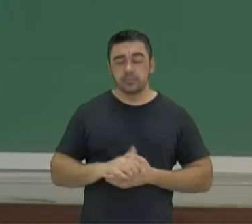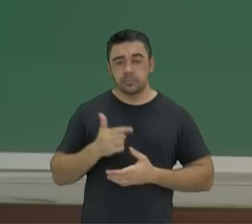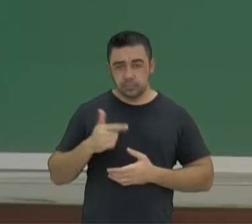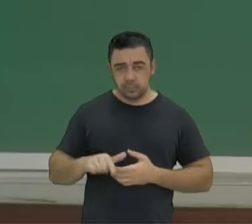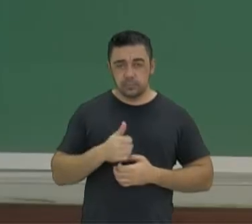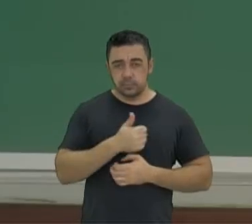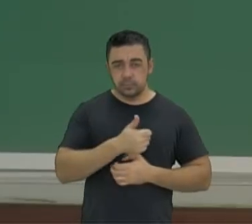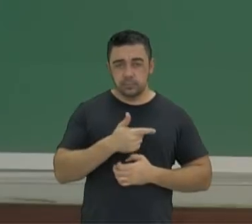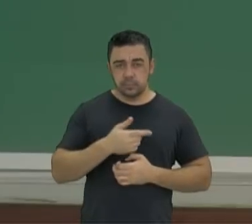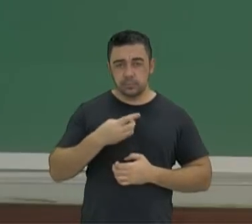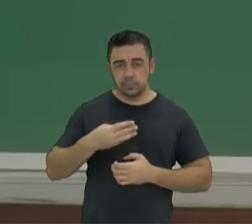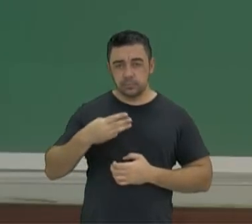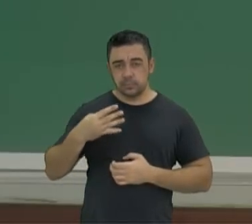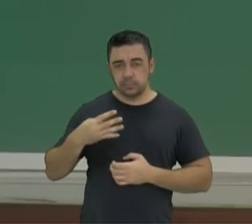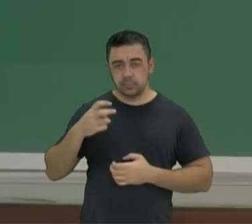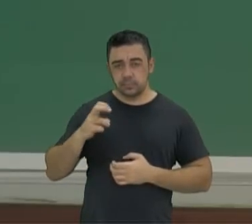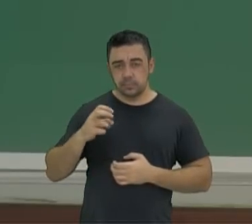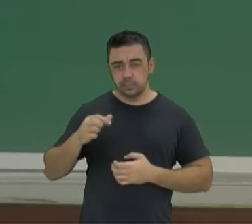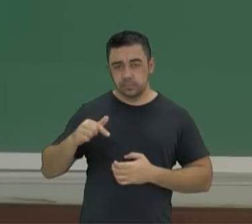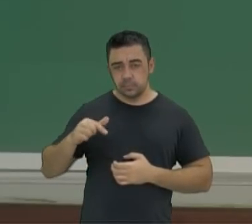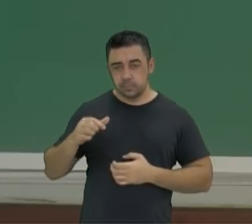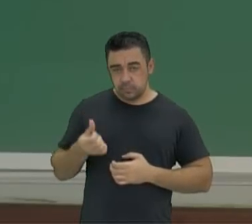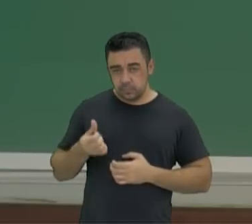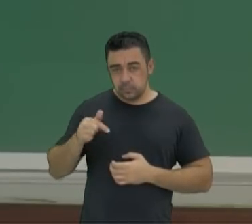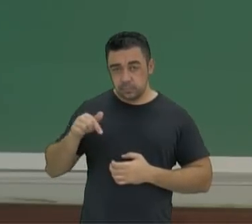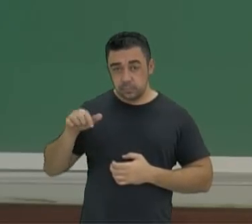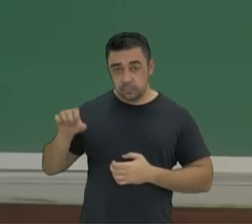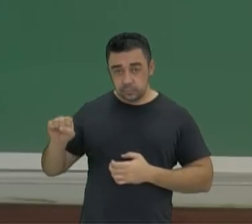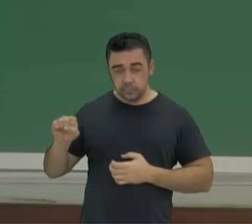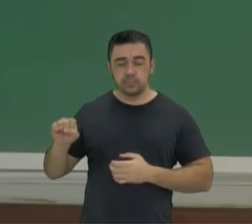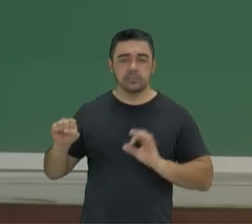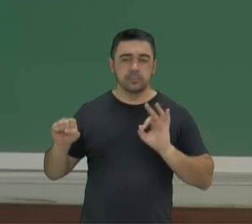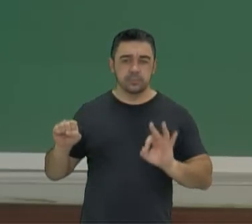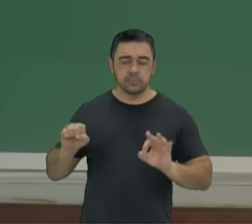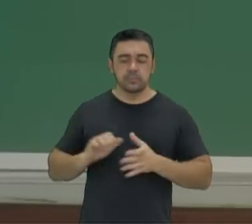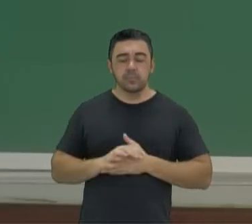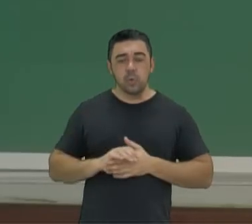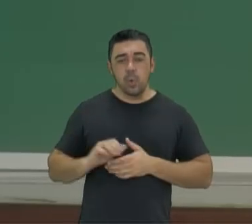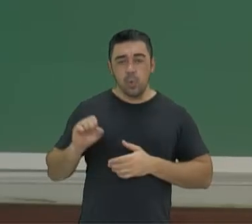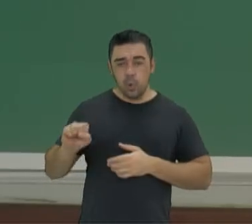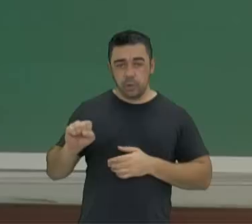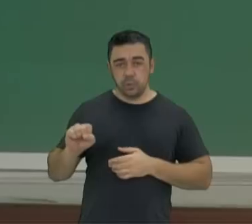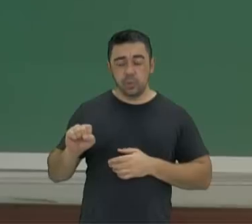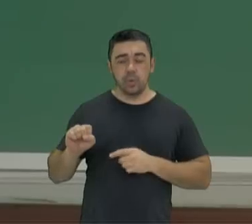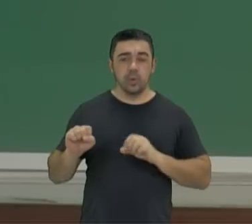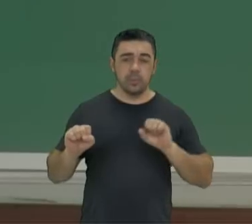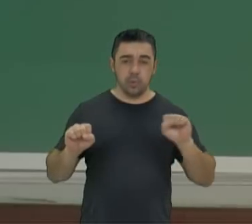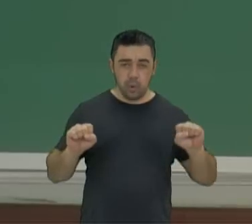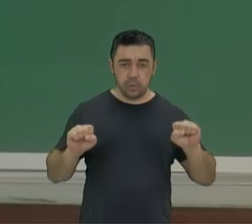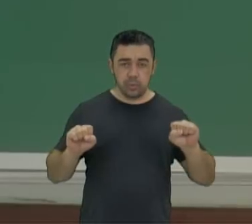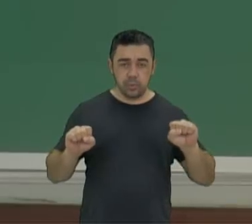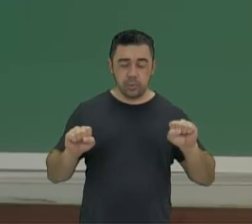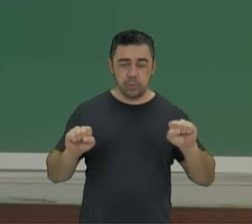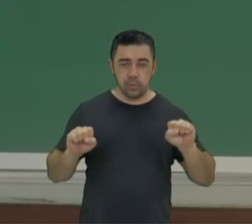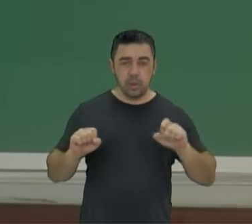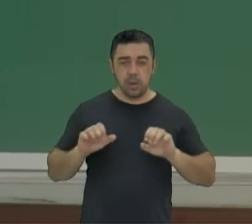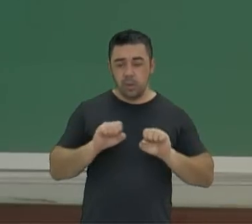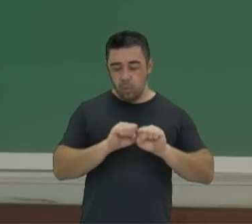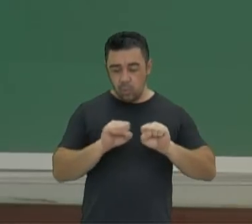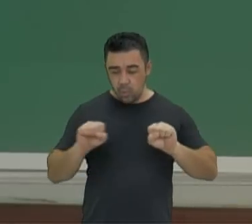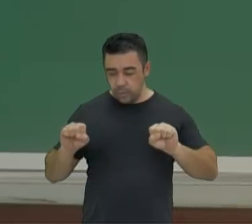2, 3, 4, 5, 6, 7, 8. Então, a gente tem um tabuleiro de 8 por 8,